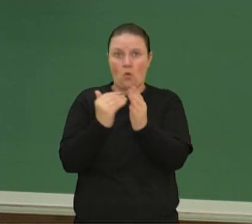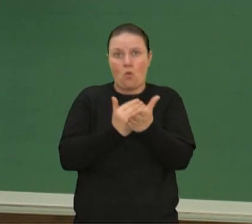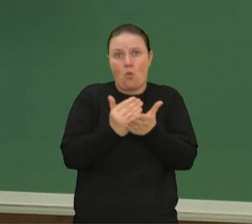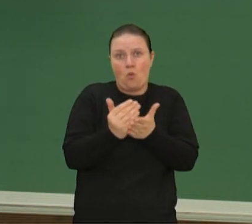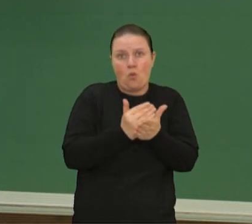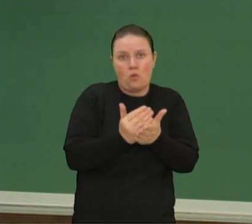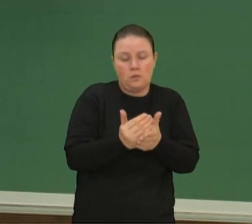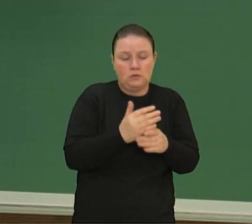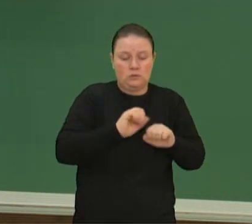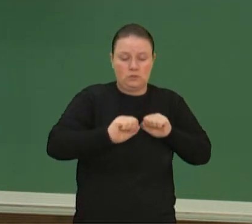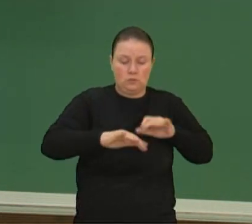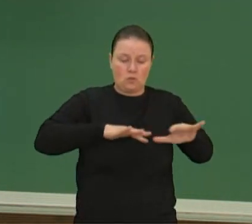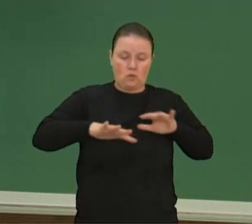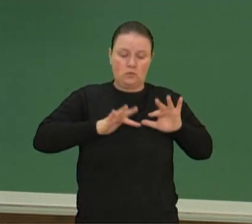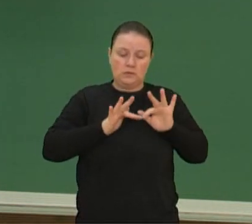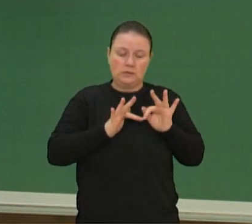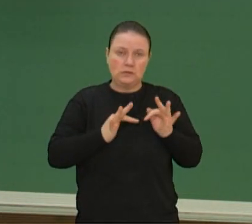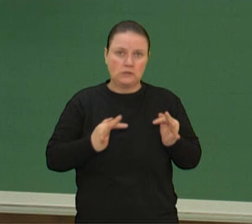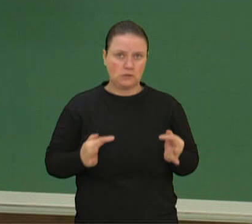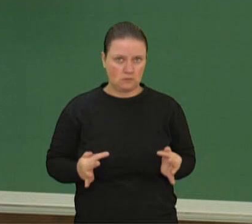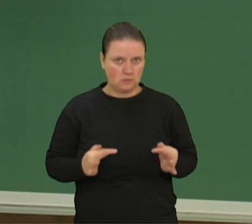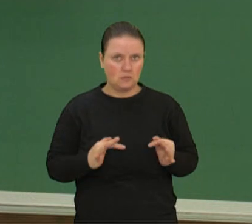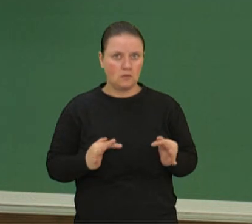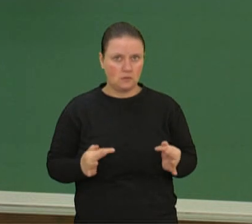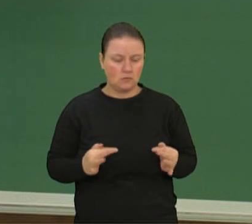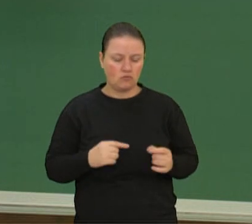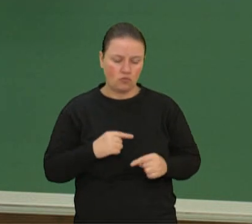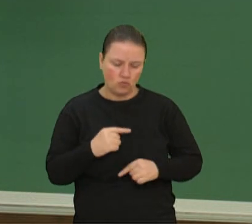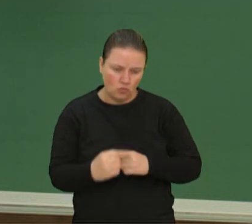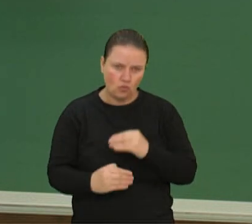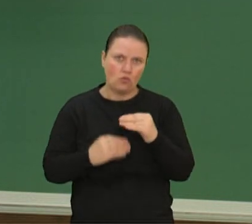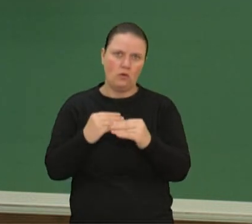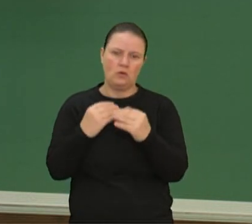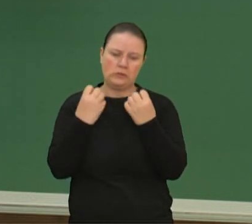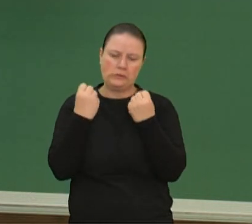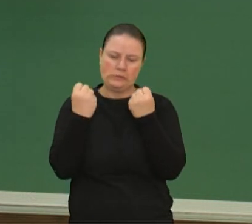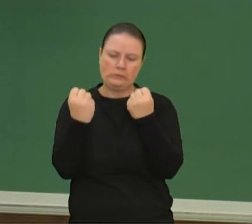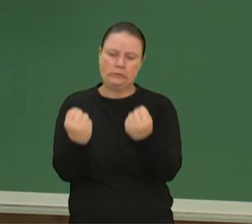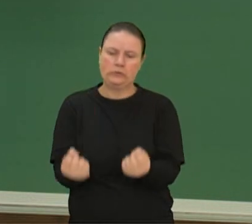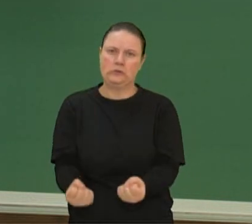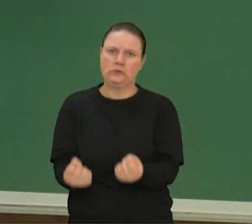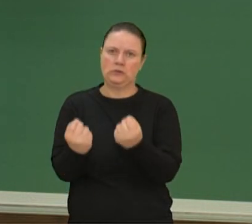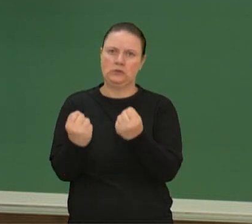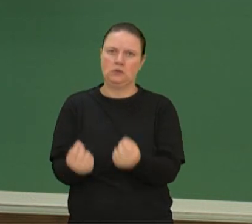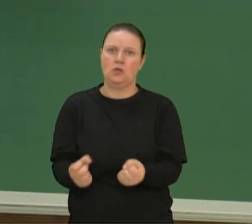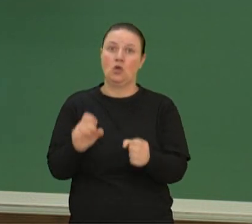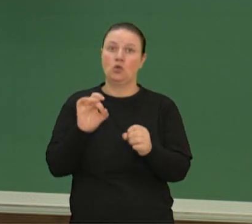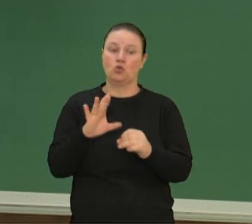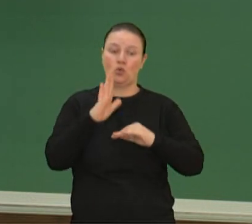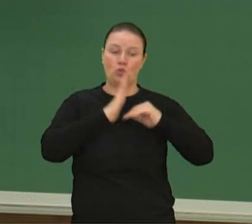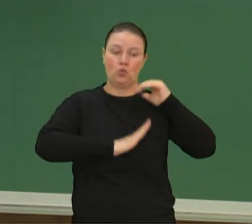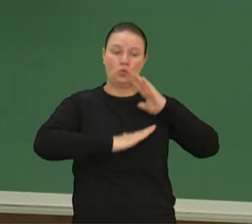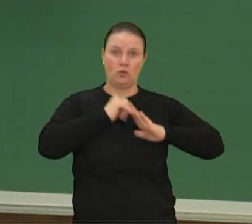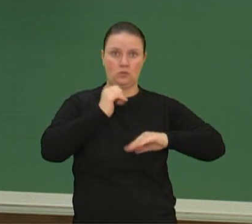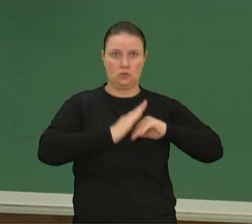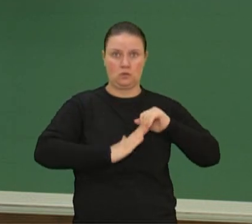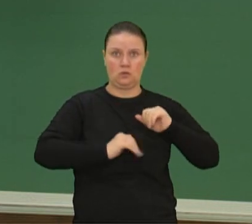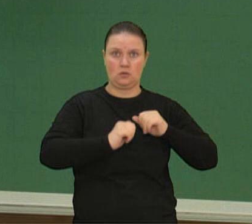mais simples, de uma carga menor, e a gente vai aumentando. Essa progressão, quem vai poder dizer é o profissional que te